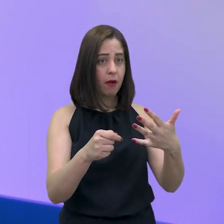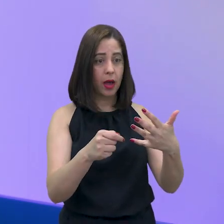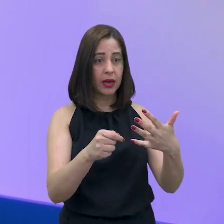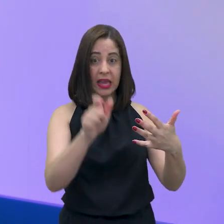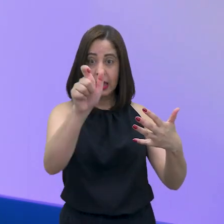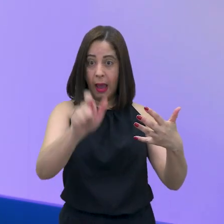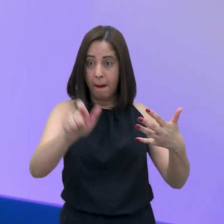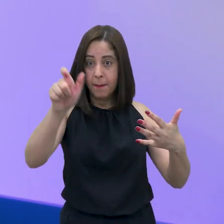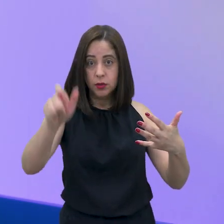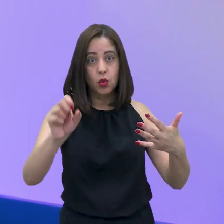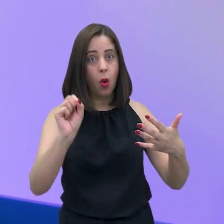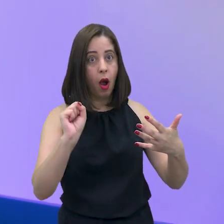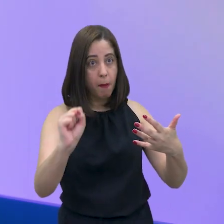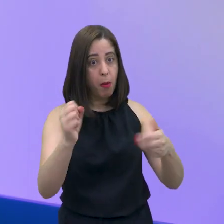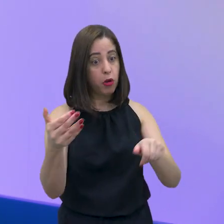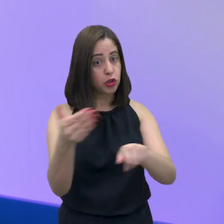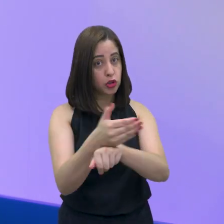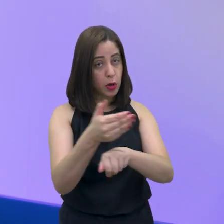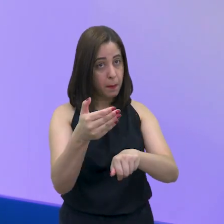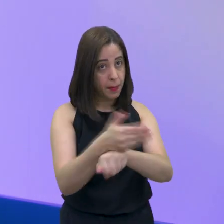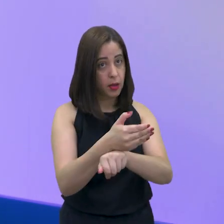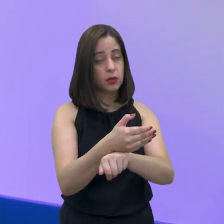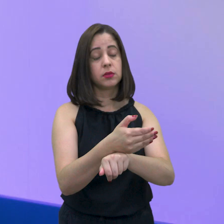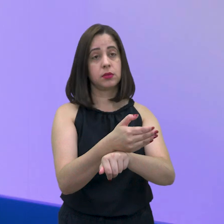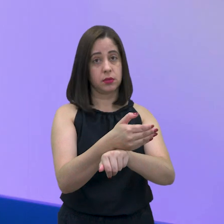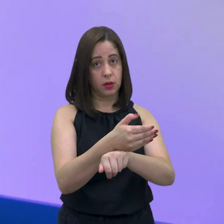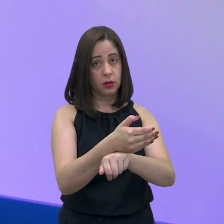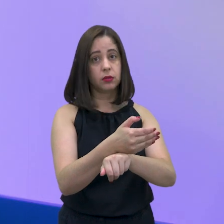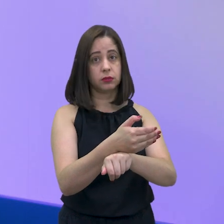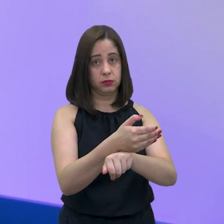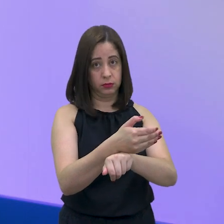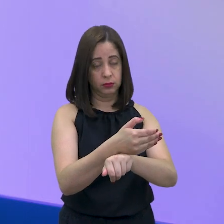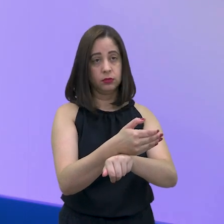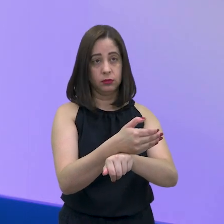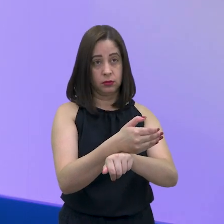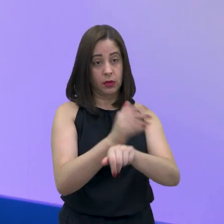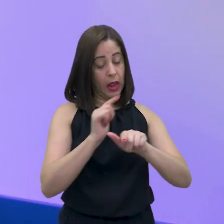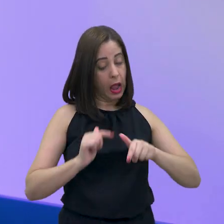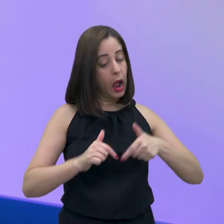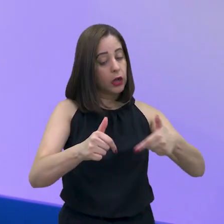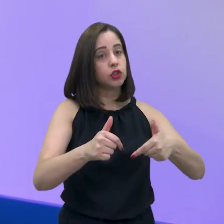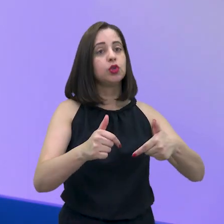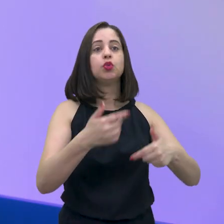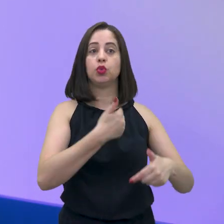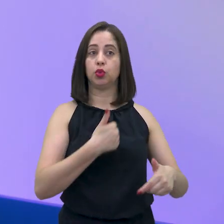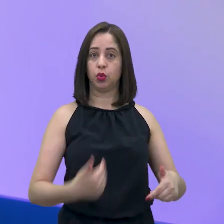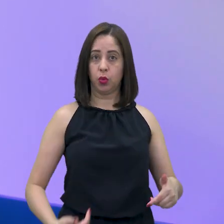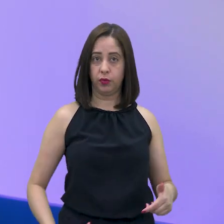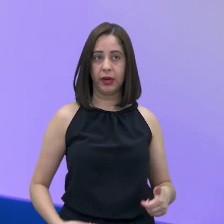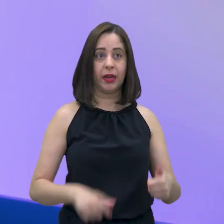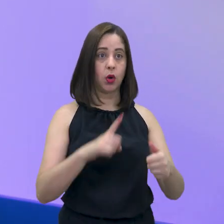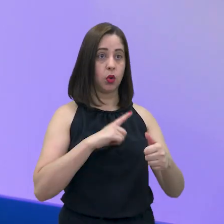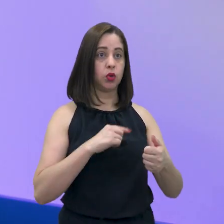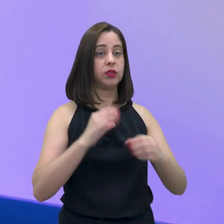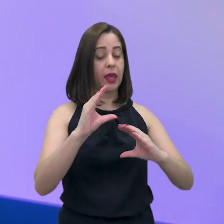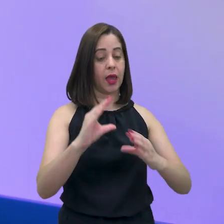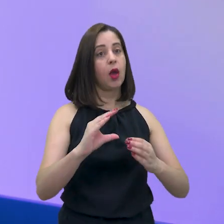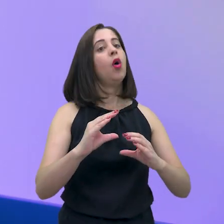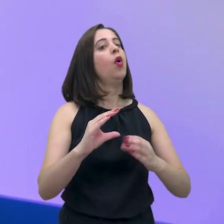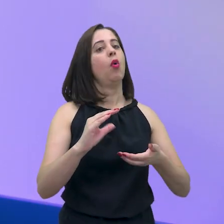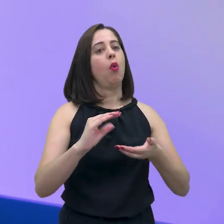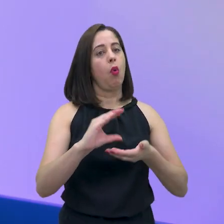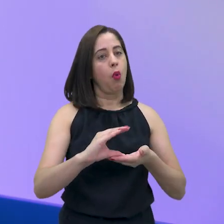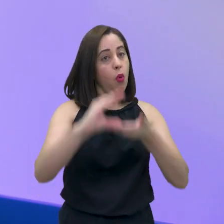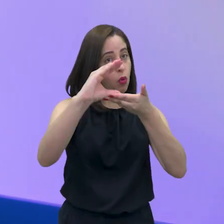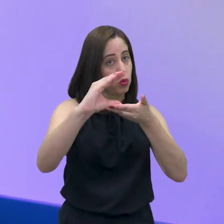que ele possa participar do processo de construção e execução de políticas públicas. Nós temos os conselhos municipais,